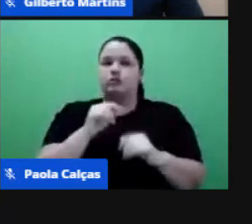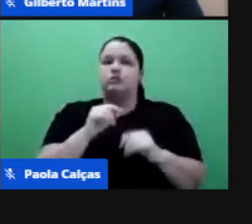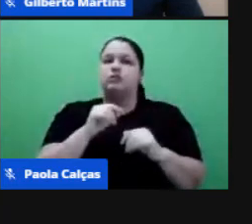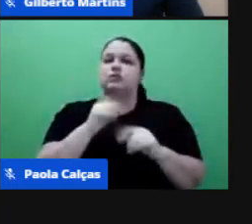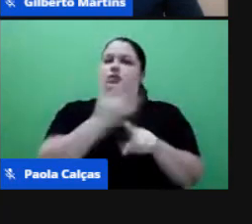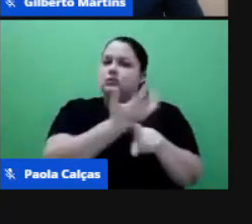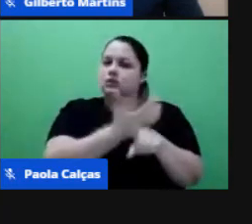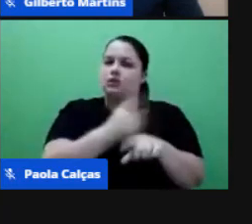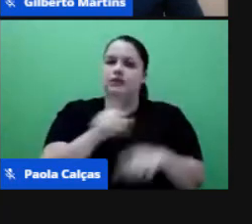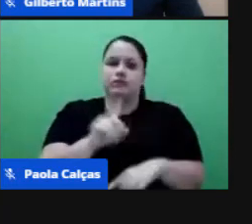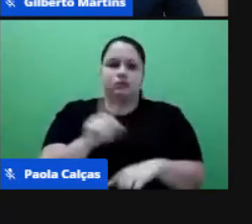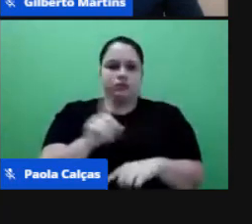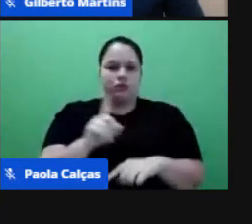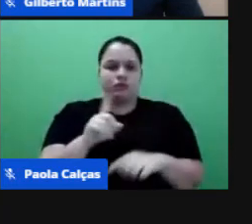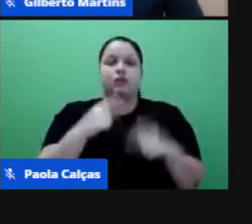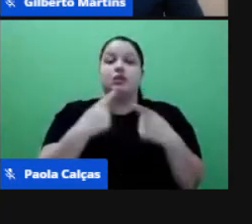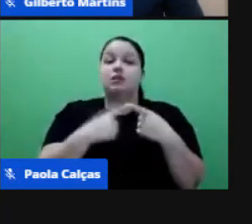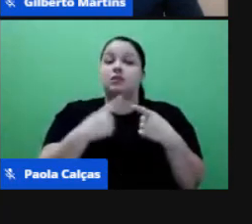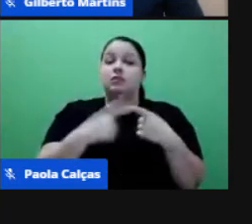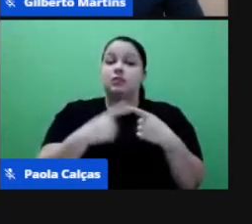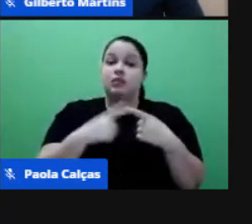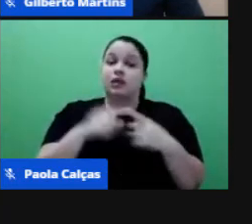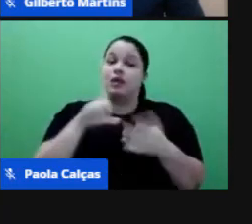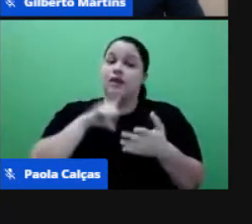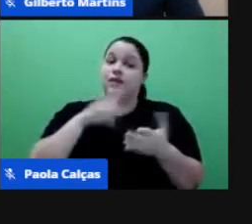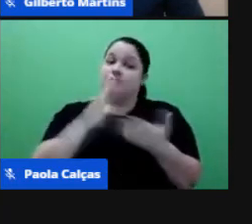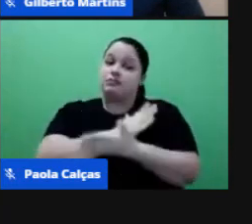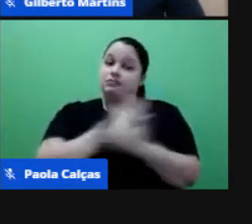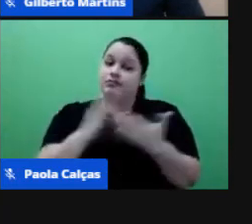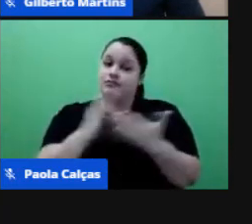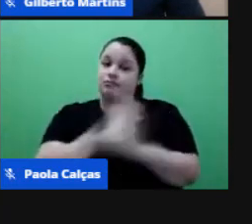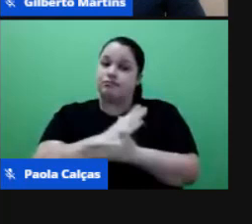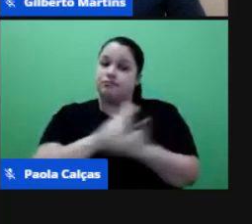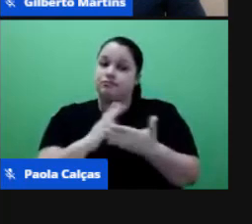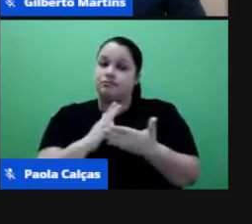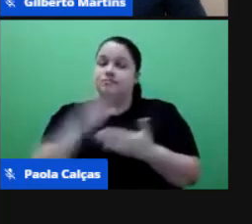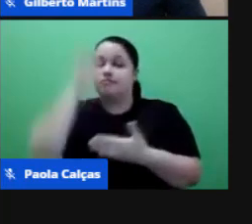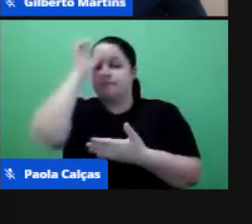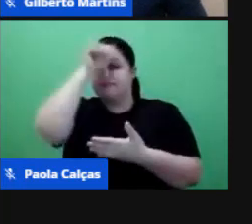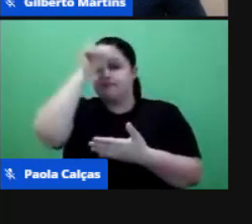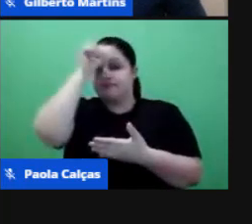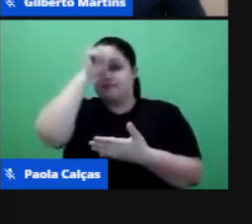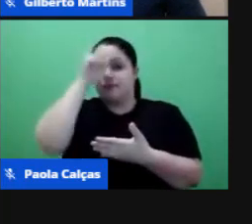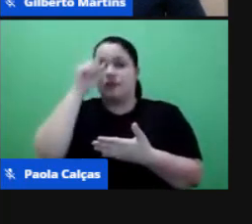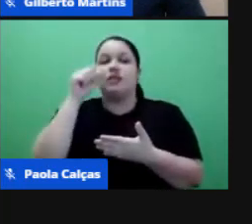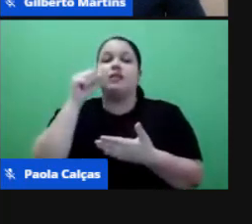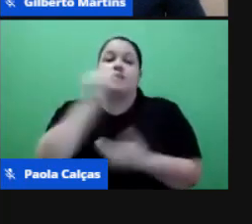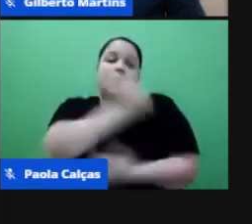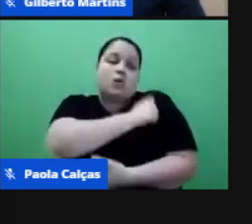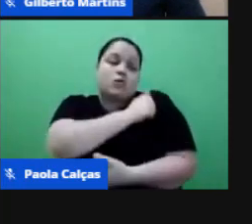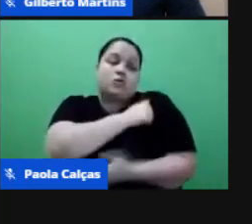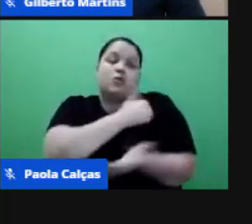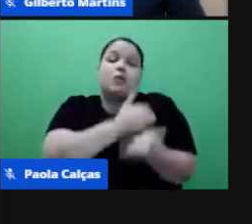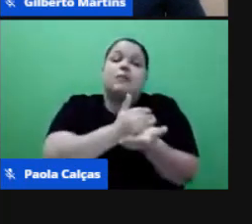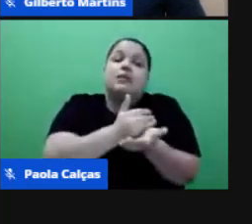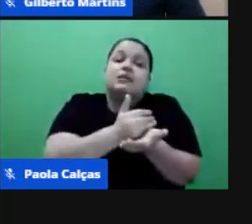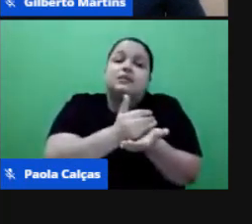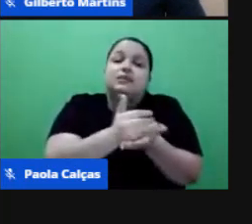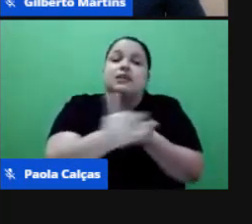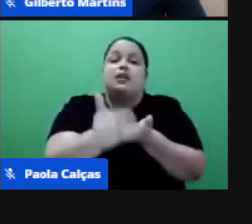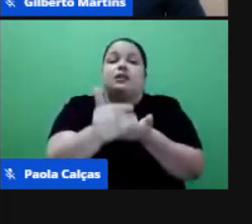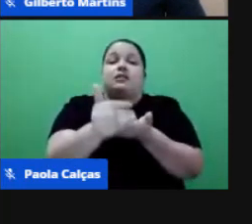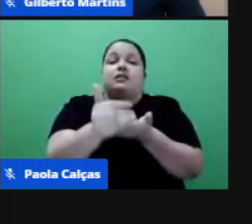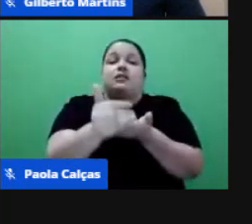Por quê? Porque há conhecimentos em que o aluno vai passar a ter acesso a partir